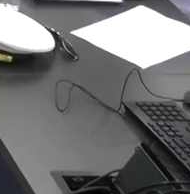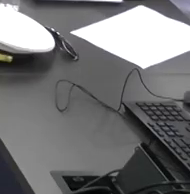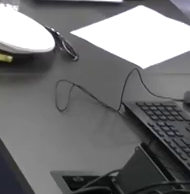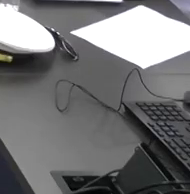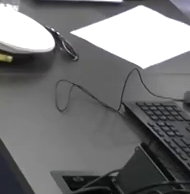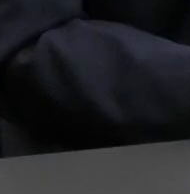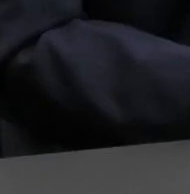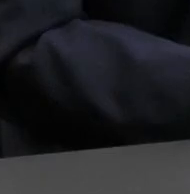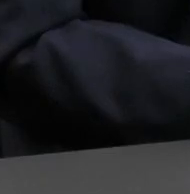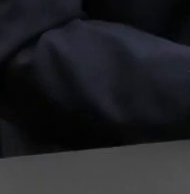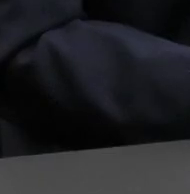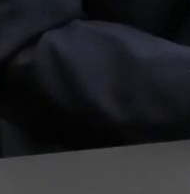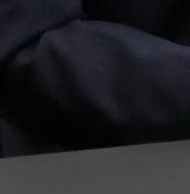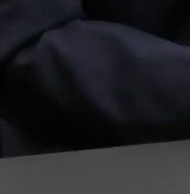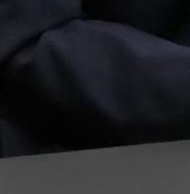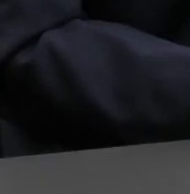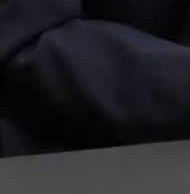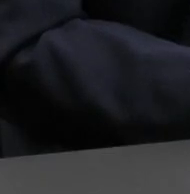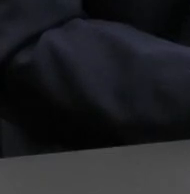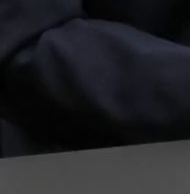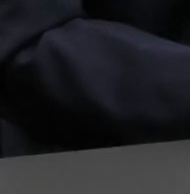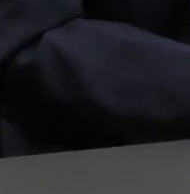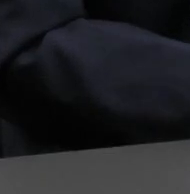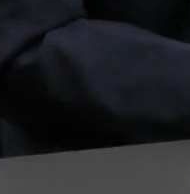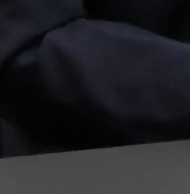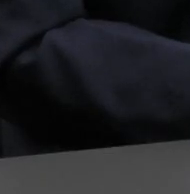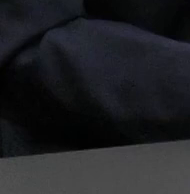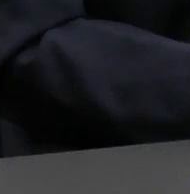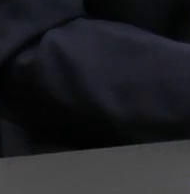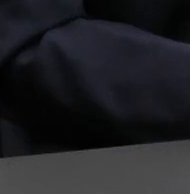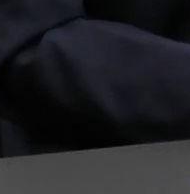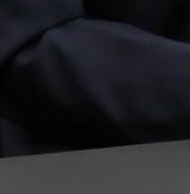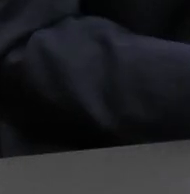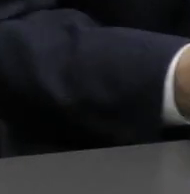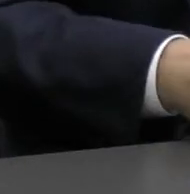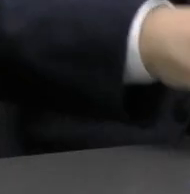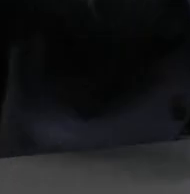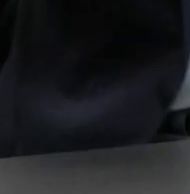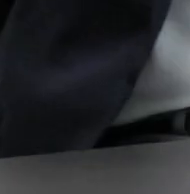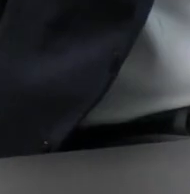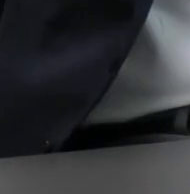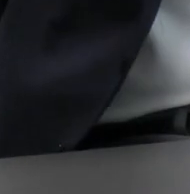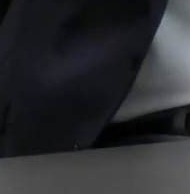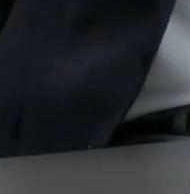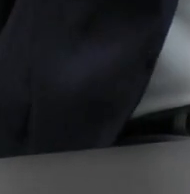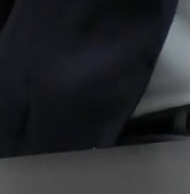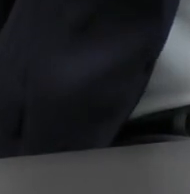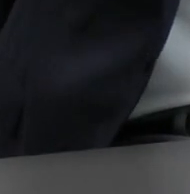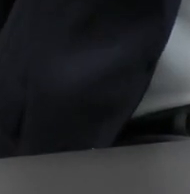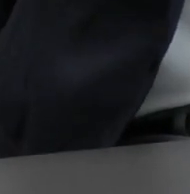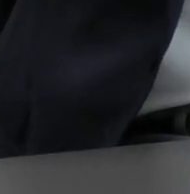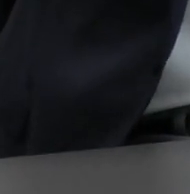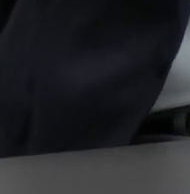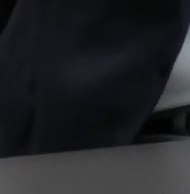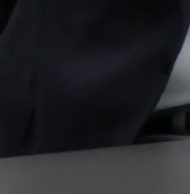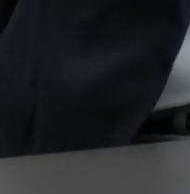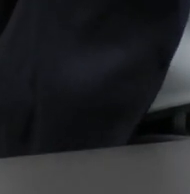consegue mandar para essa comissão exemplos de que esse tratado seja efetivamente cumprido, notificações a países forâneos,